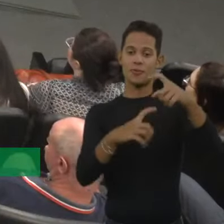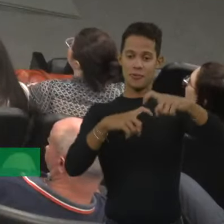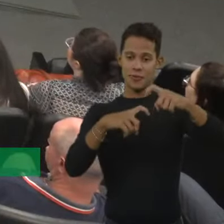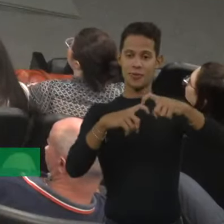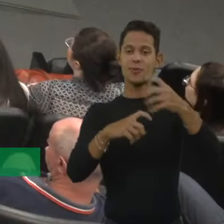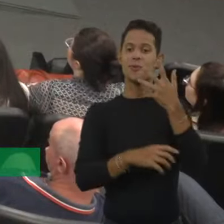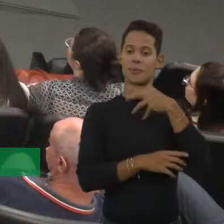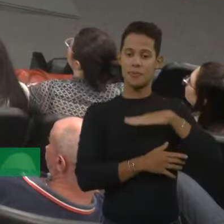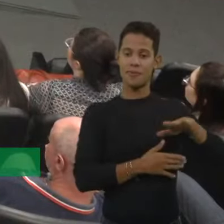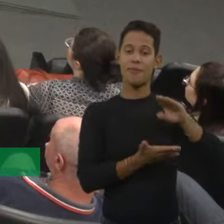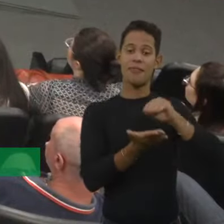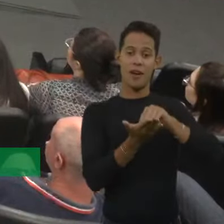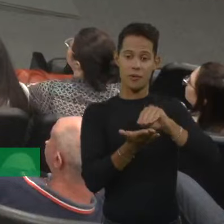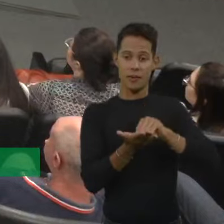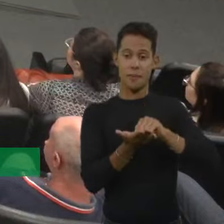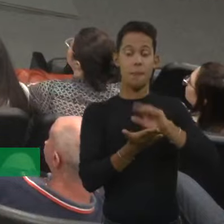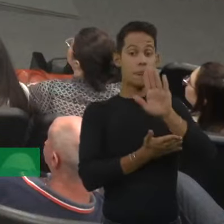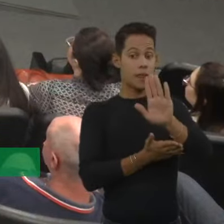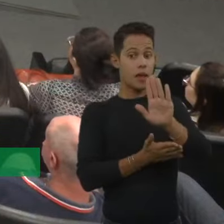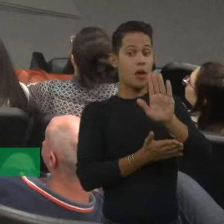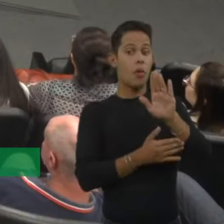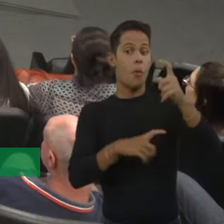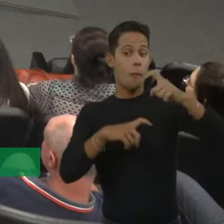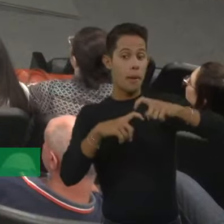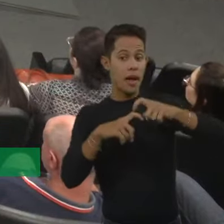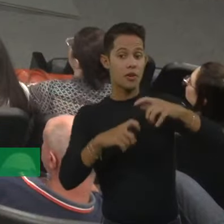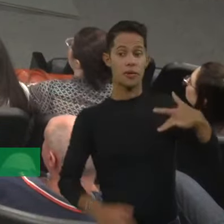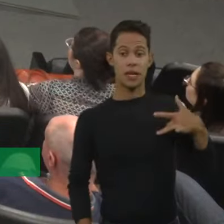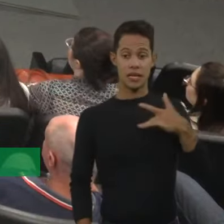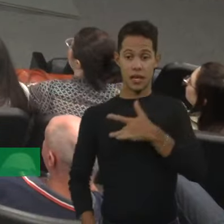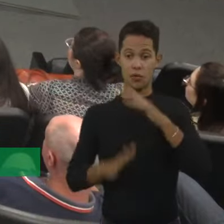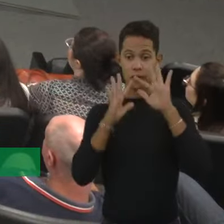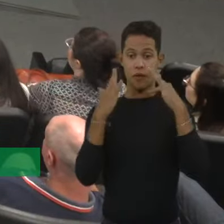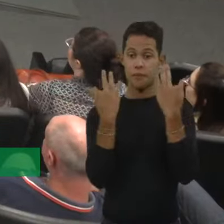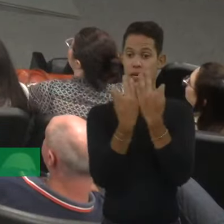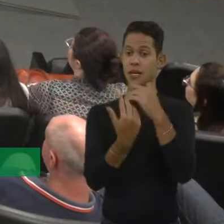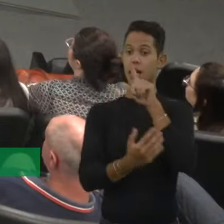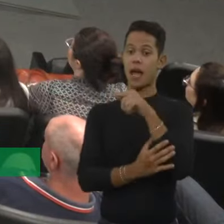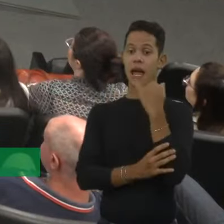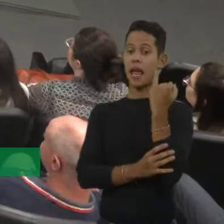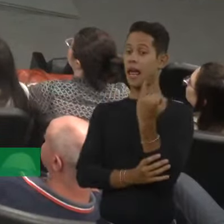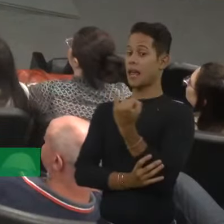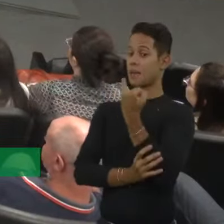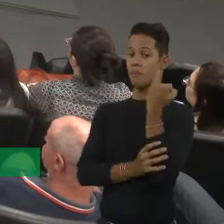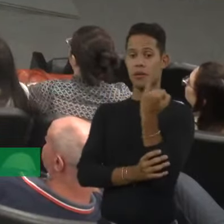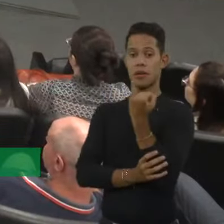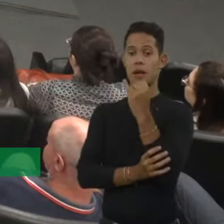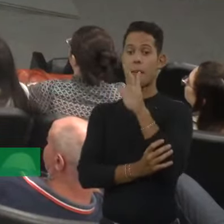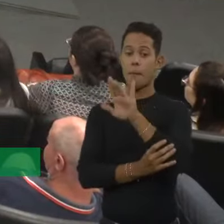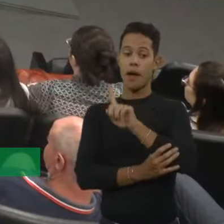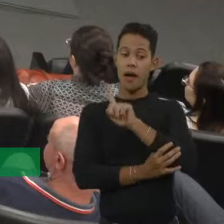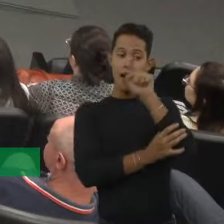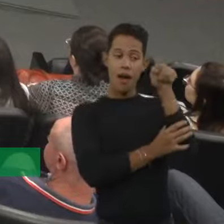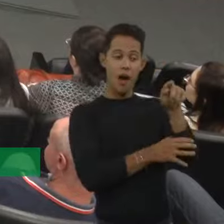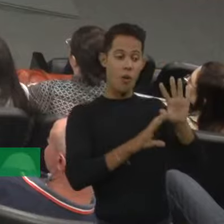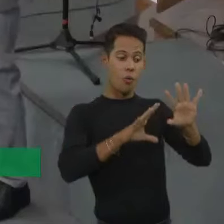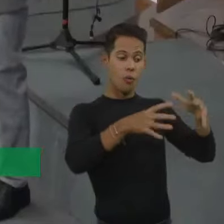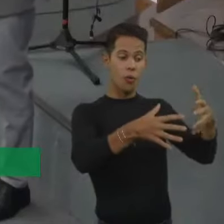família é extremamente importante, mas a criança é um ser totalmente diferente.